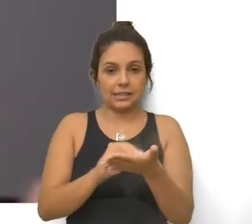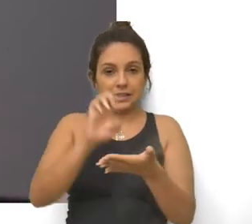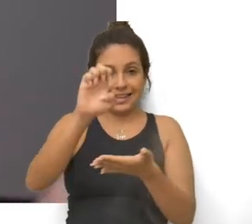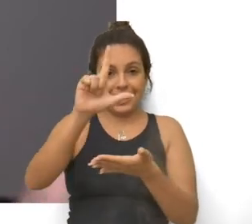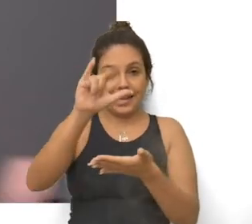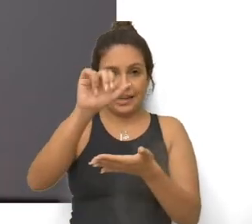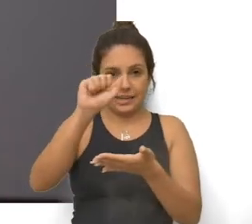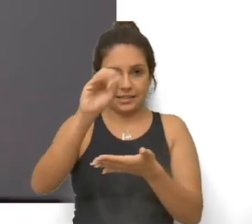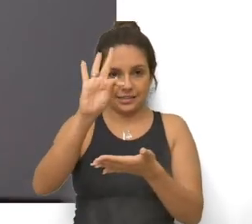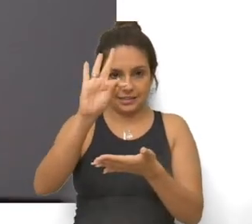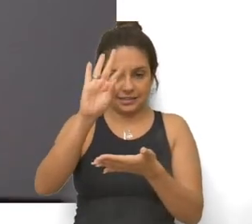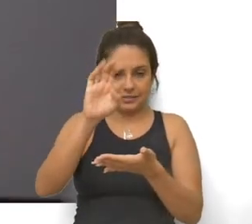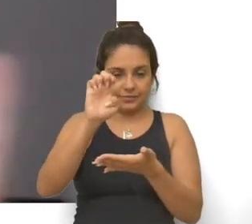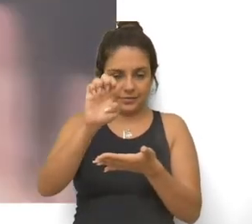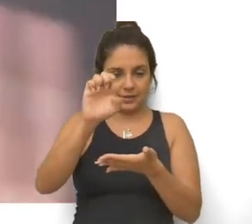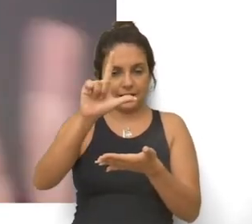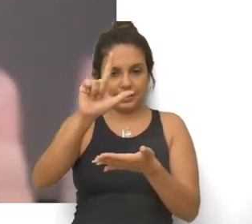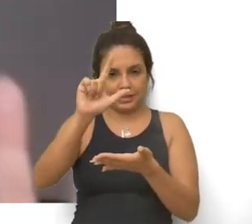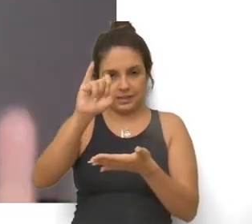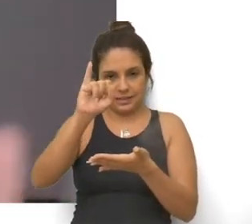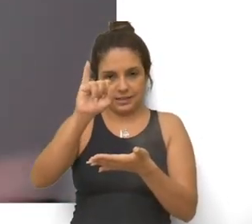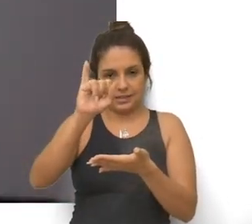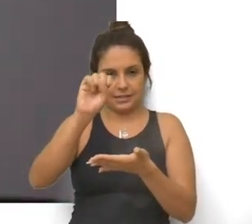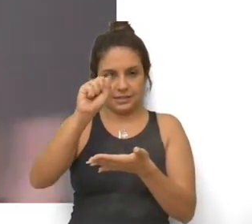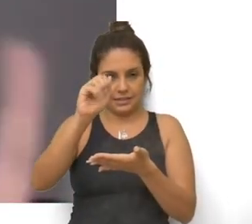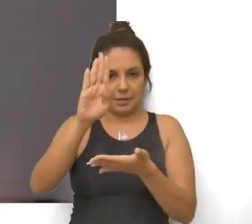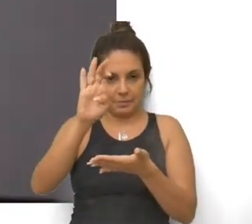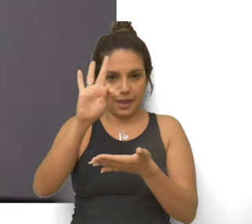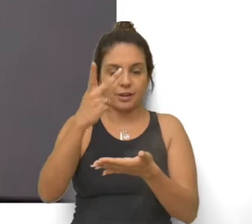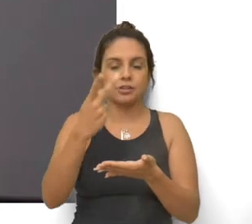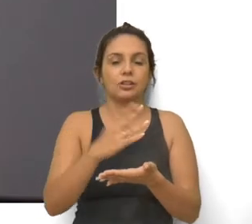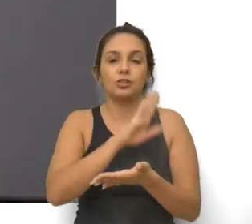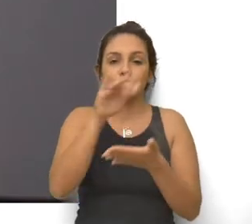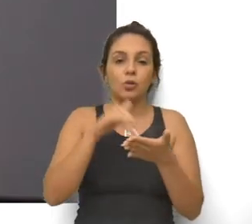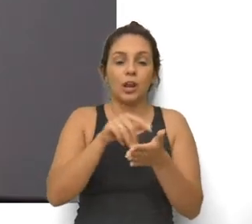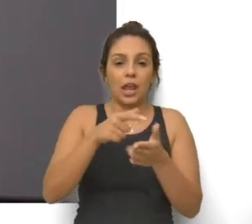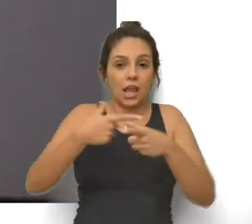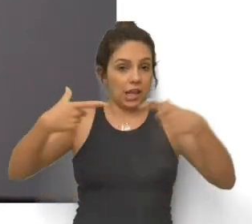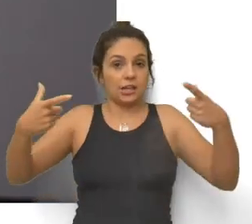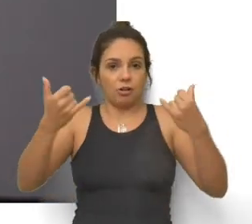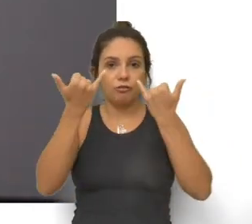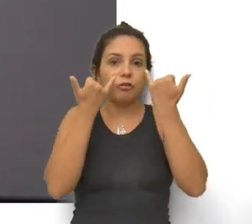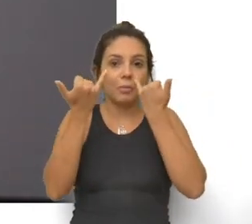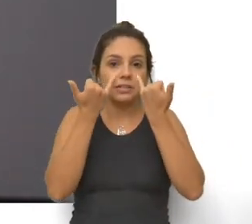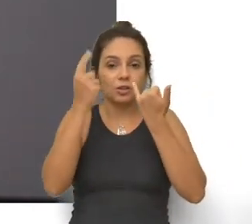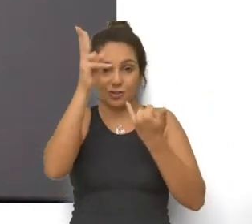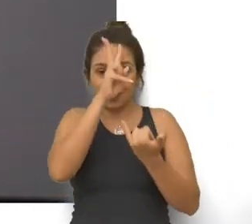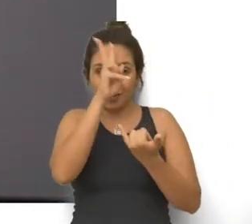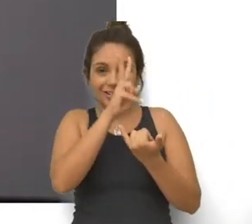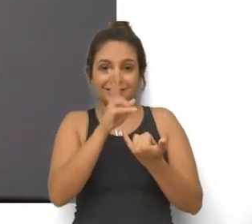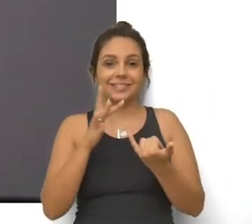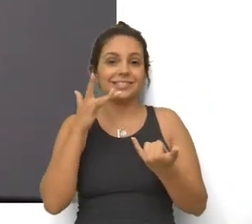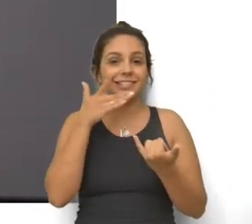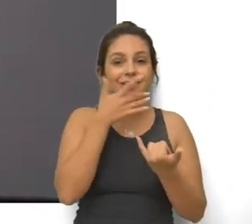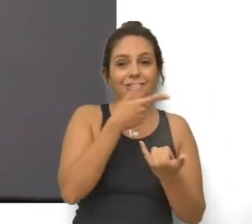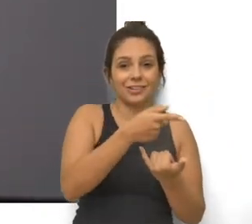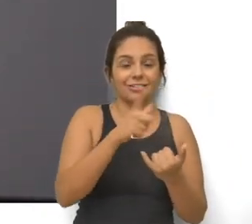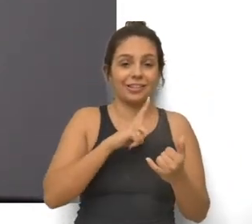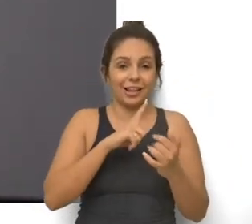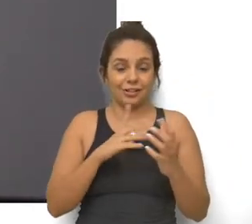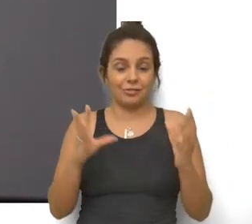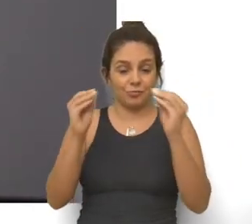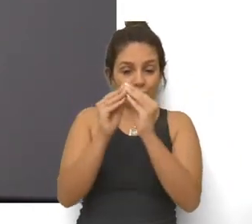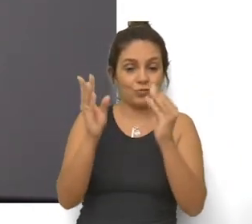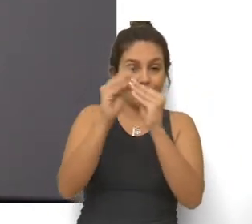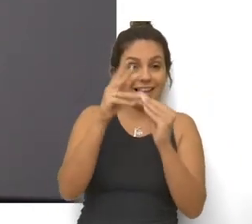está crescendo aqui com a leitura e com todas as informações, que são histórias deliciosas que ele